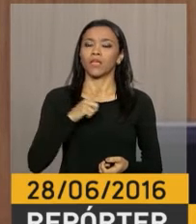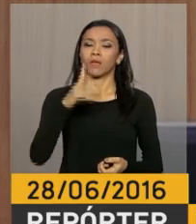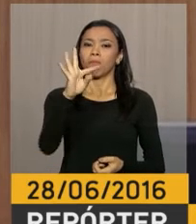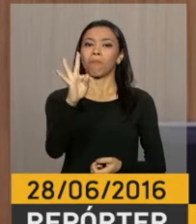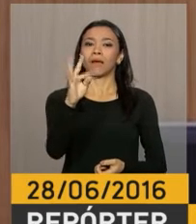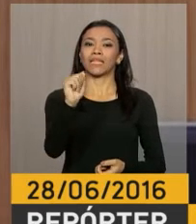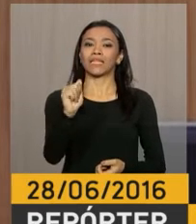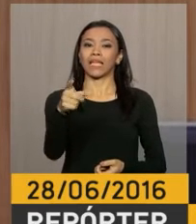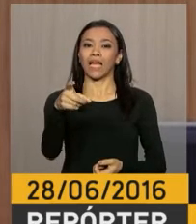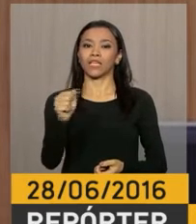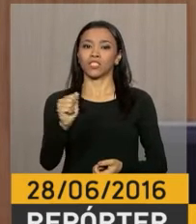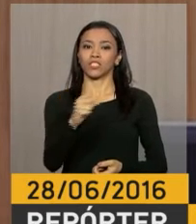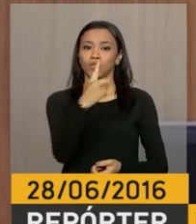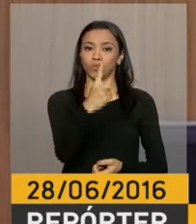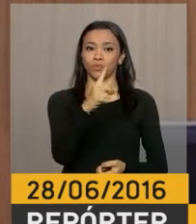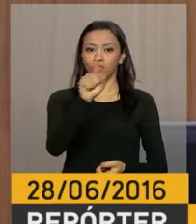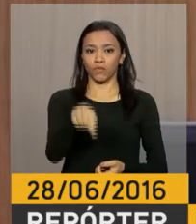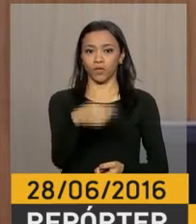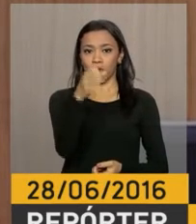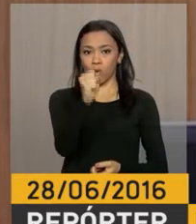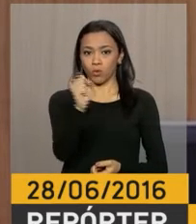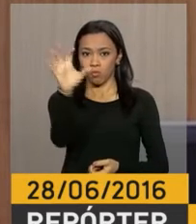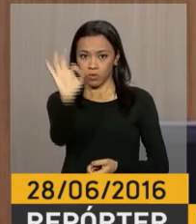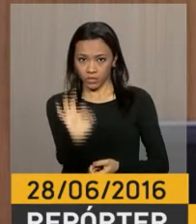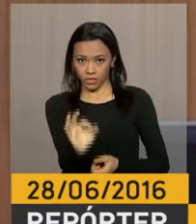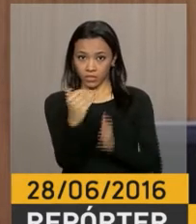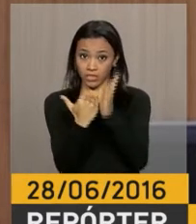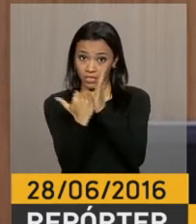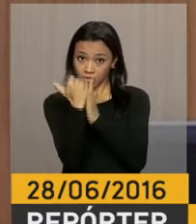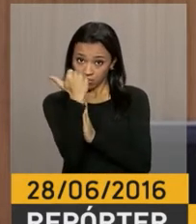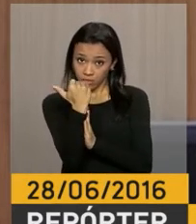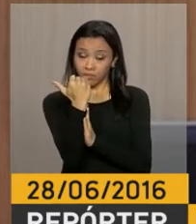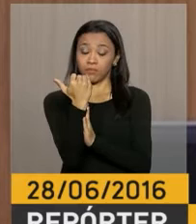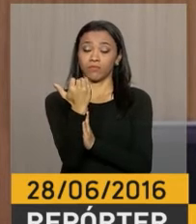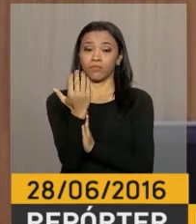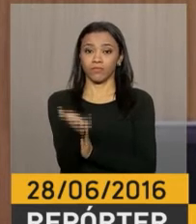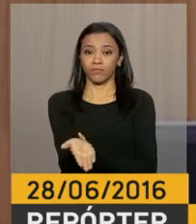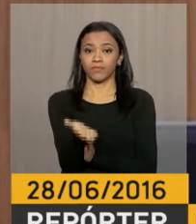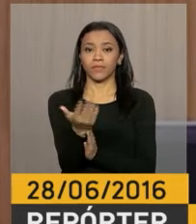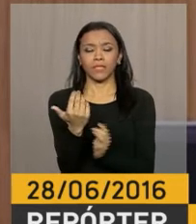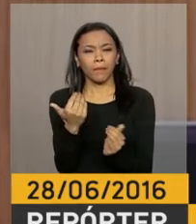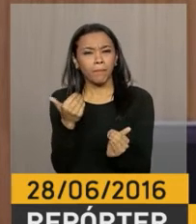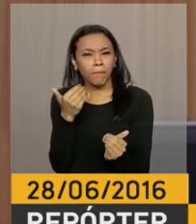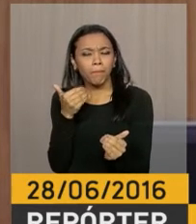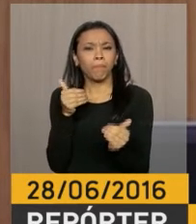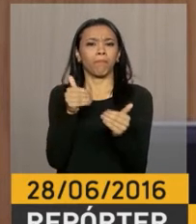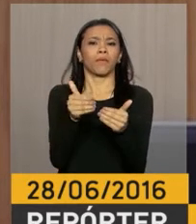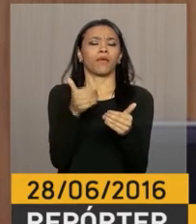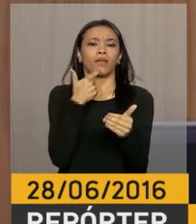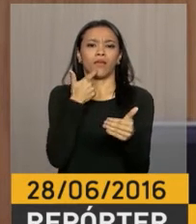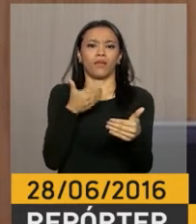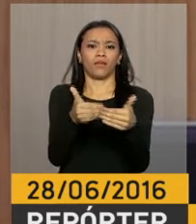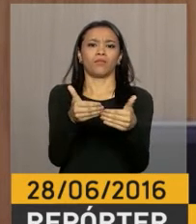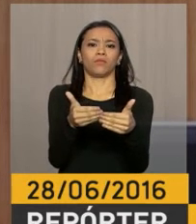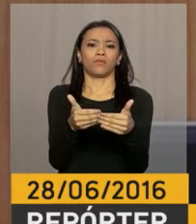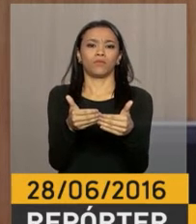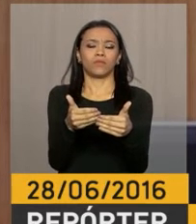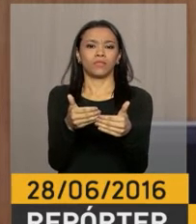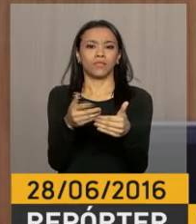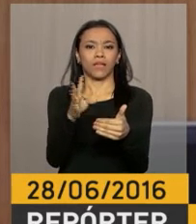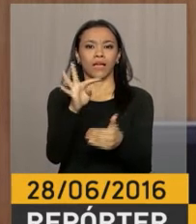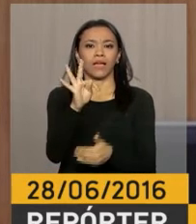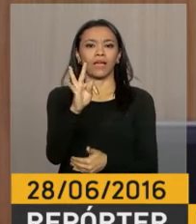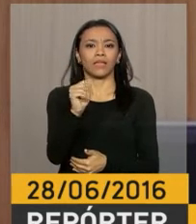crescimento de 1,8%. Essa taxa está muito próximo da média histórica, portanto, a PEA, como